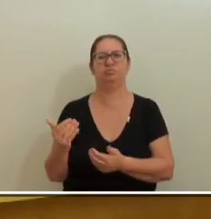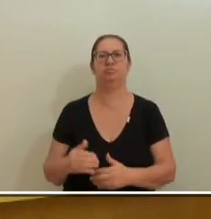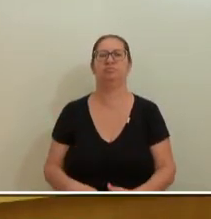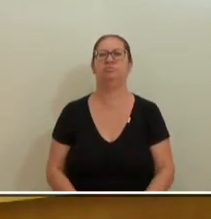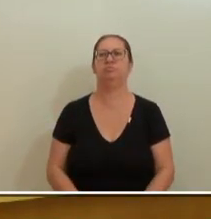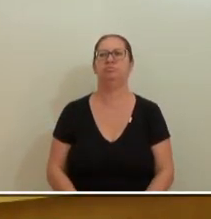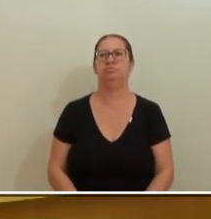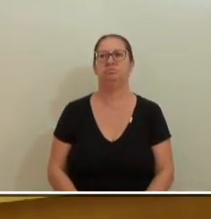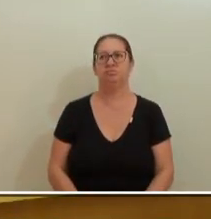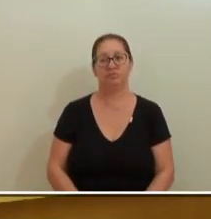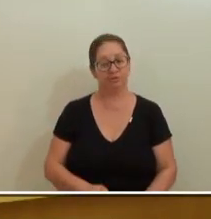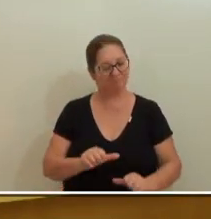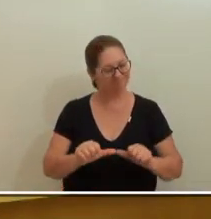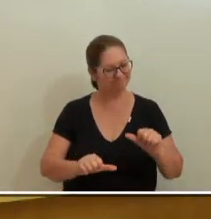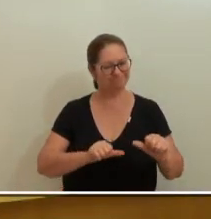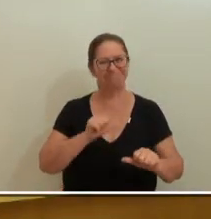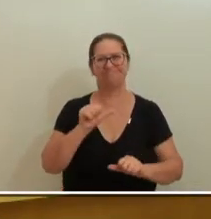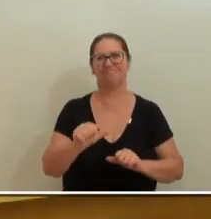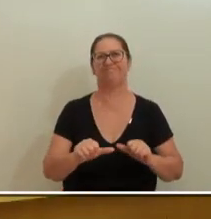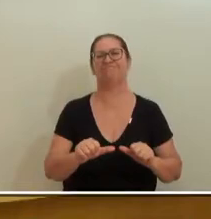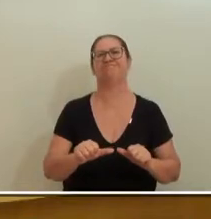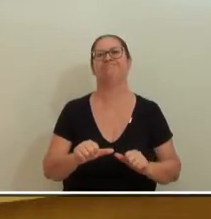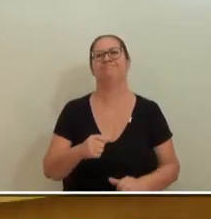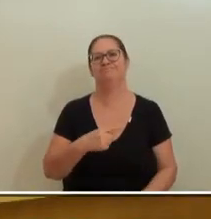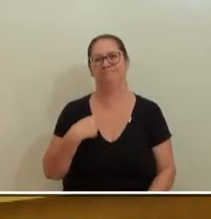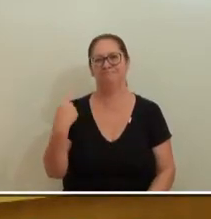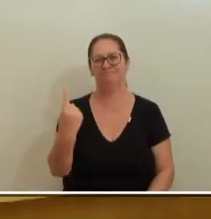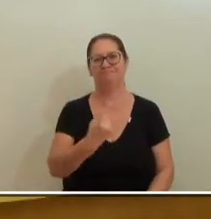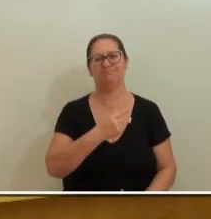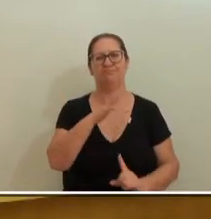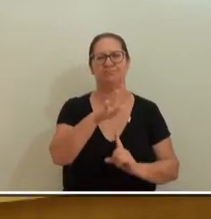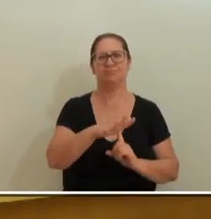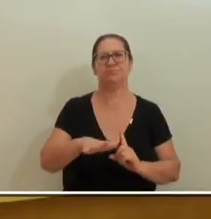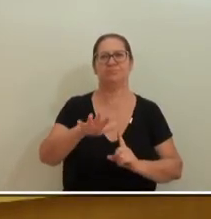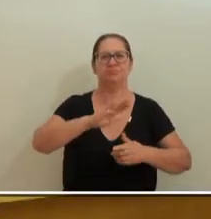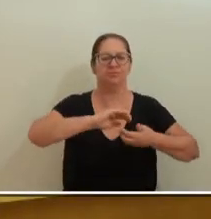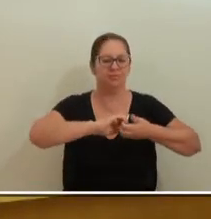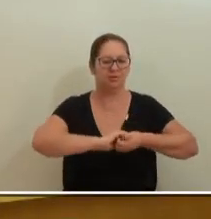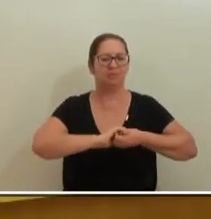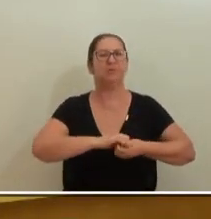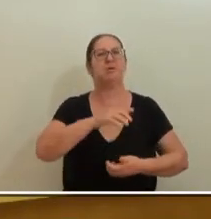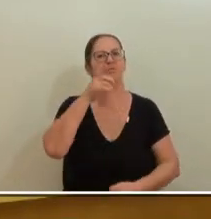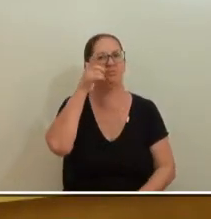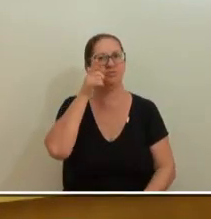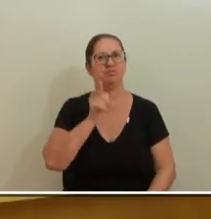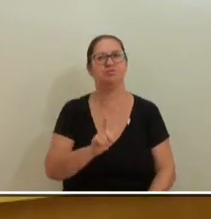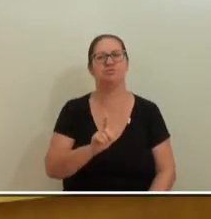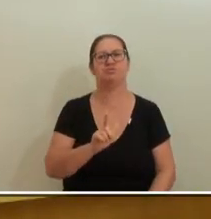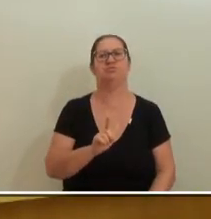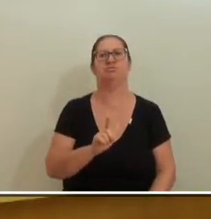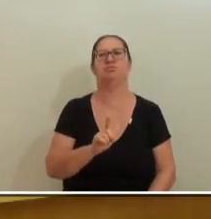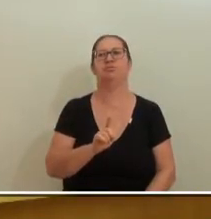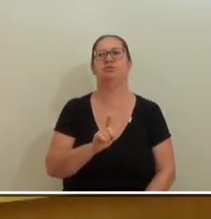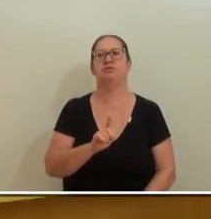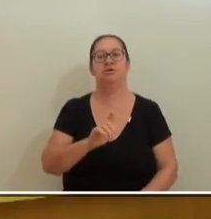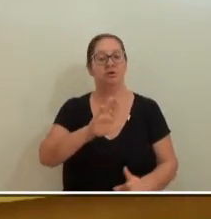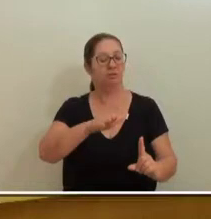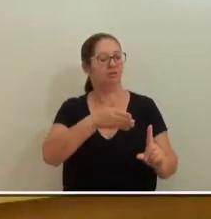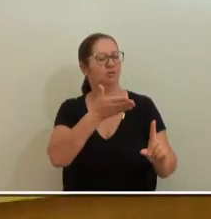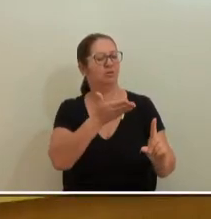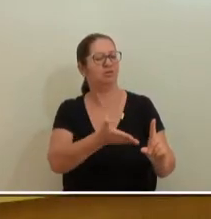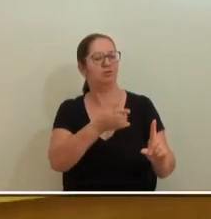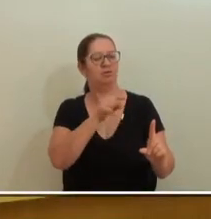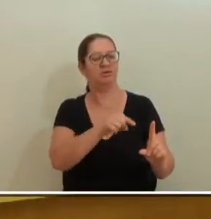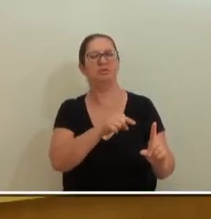porque isso é transformador, isso transforma a nossa sociedade. Parabéns mais uma vez pela homenagem que hoje